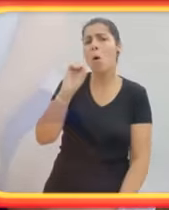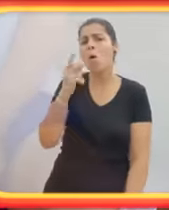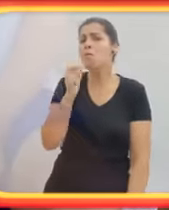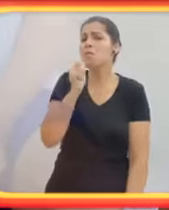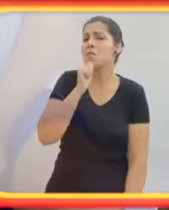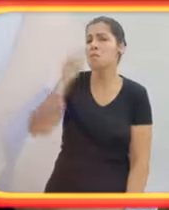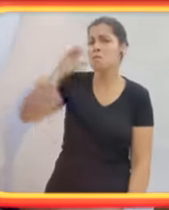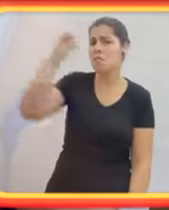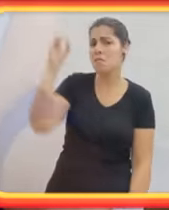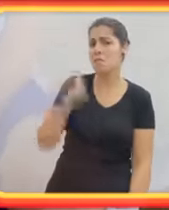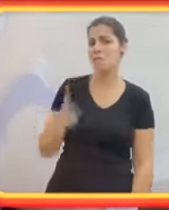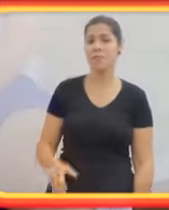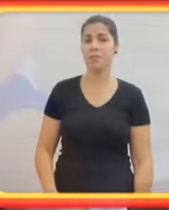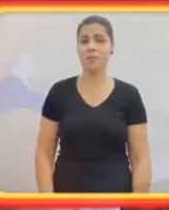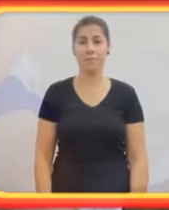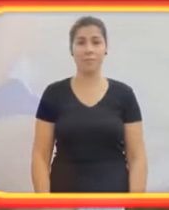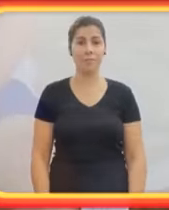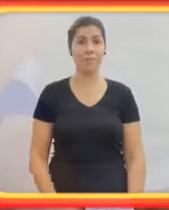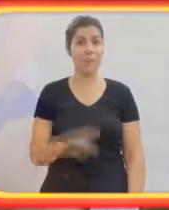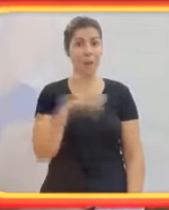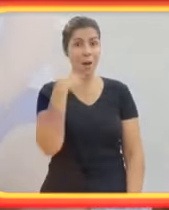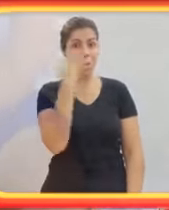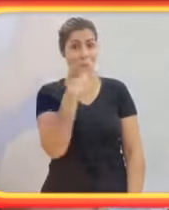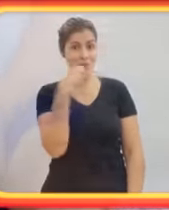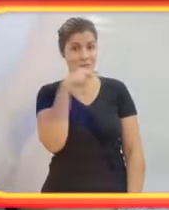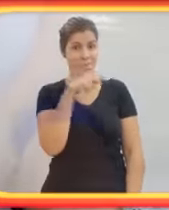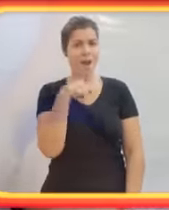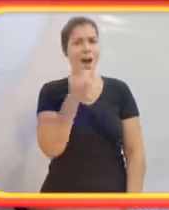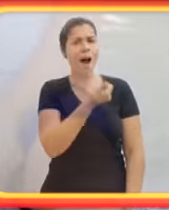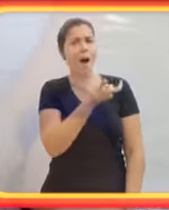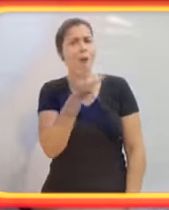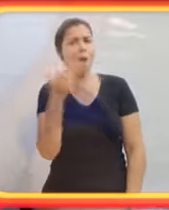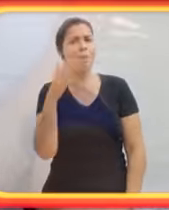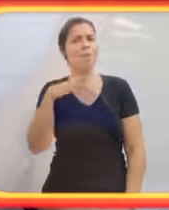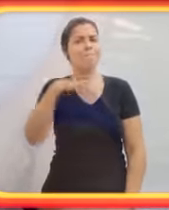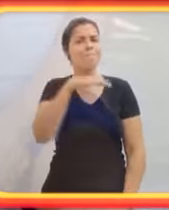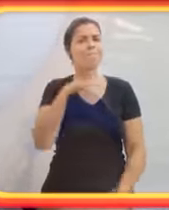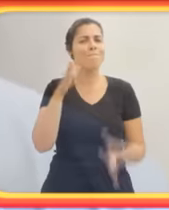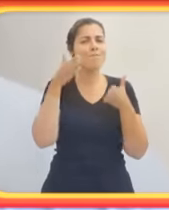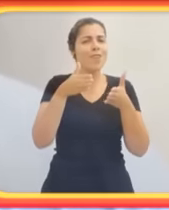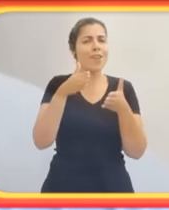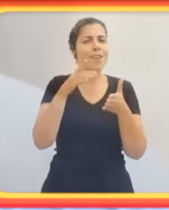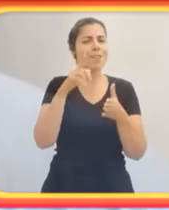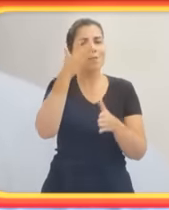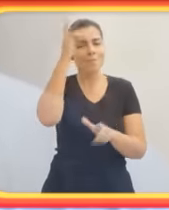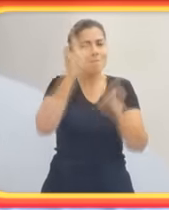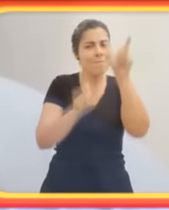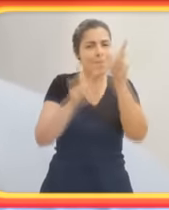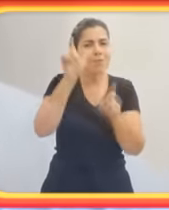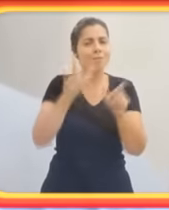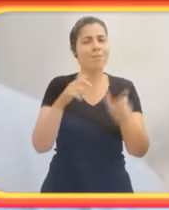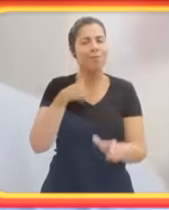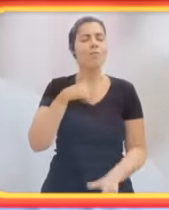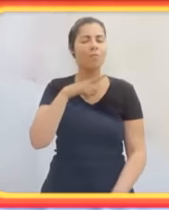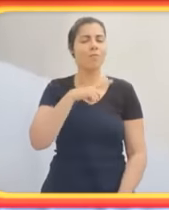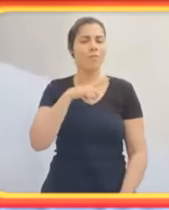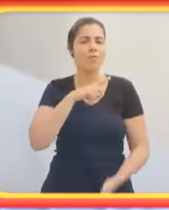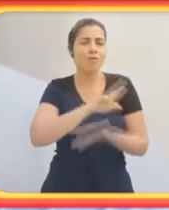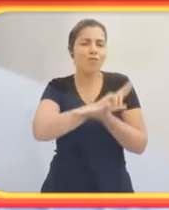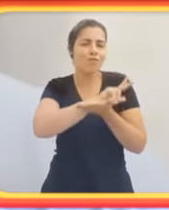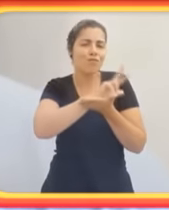muito orgulhoso de ver você aqui no campinho, desempenhando seu papel como qualquer entrevistadora,